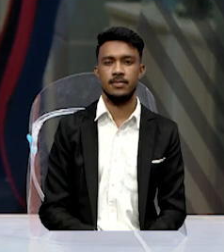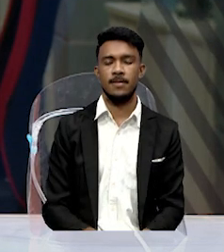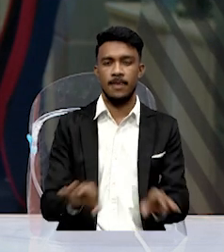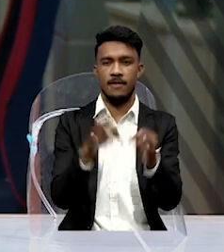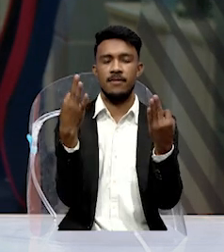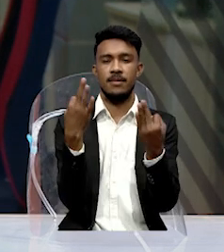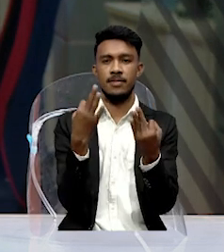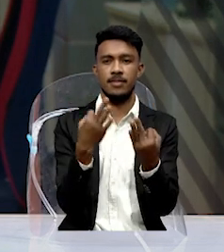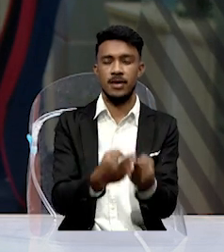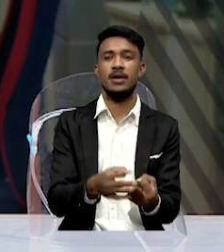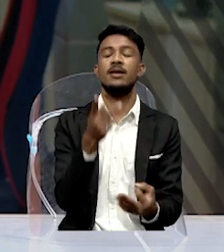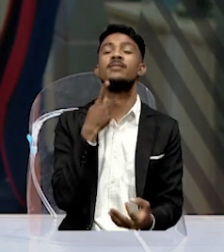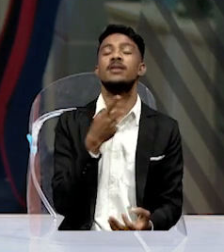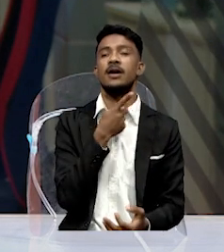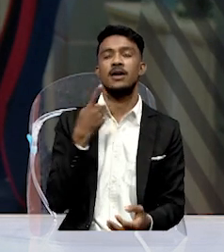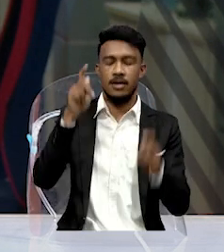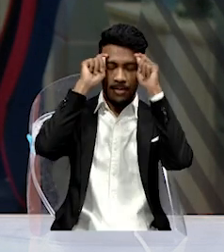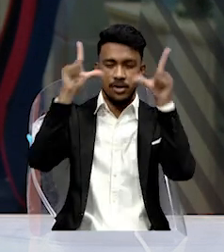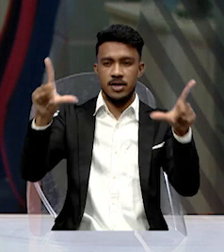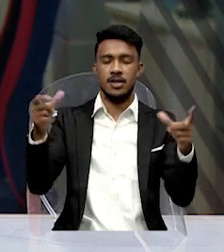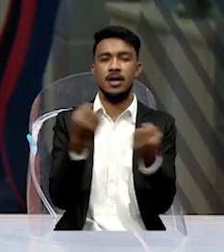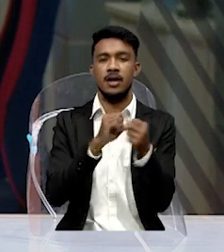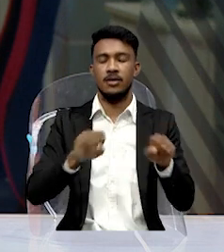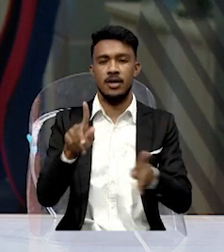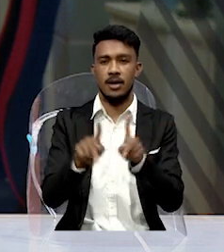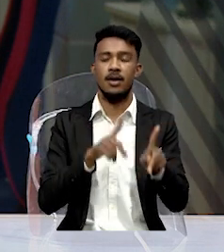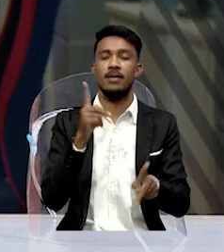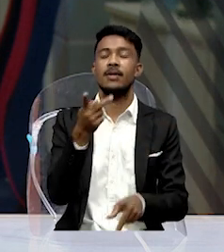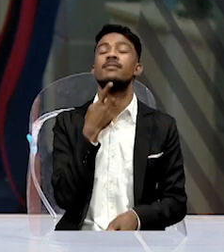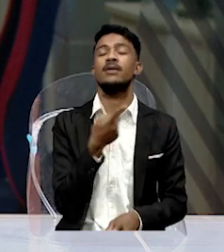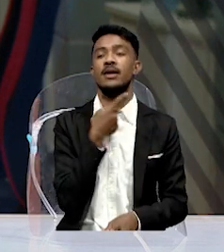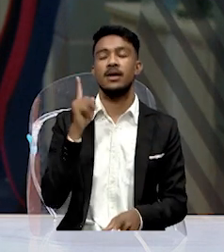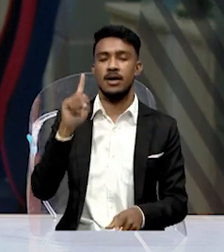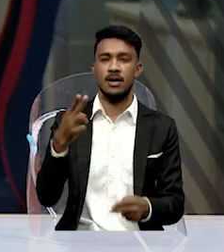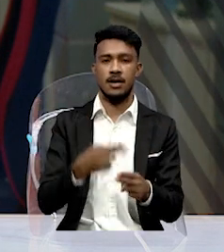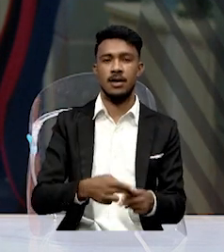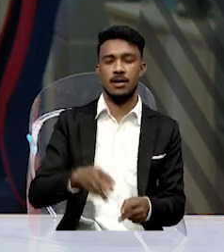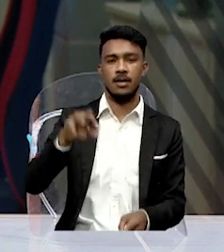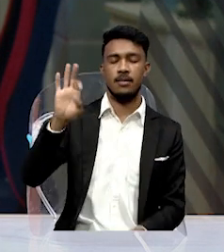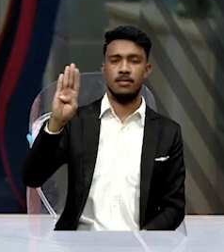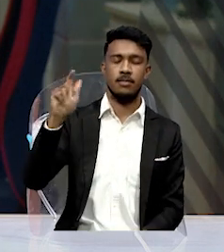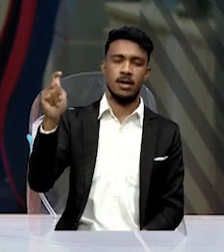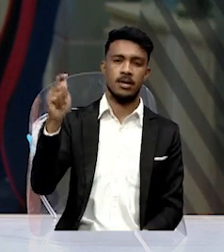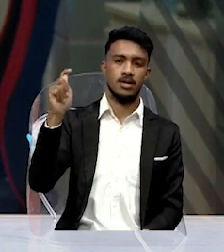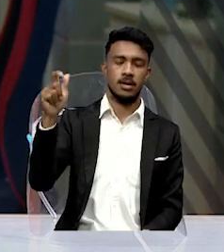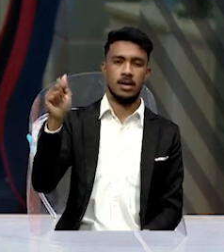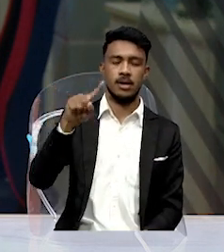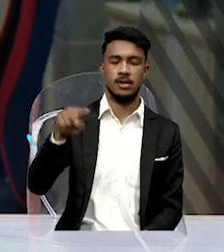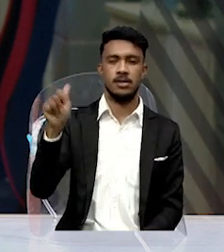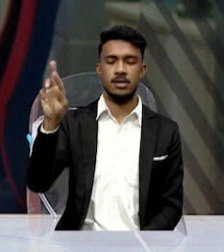Familia Salesiano Timor-Leste la kontanya sacerdote ida Diakono Baltazar Pires ia lorong hat fulang April tirang